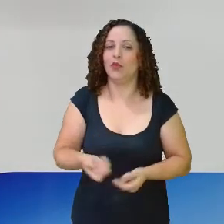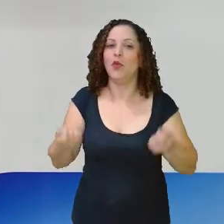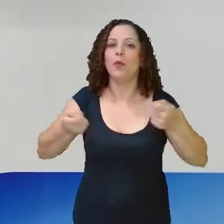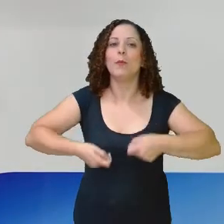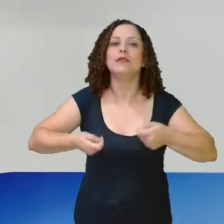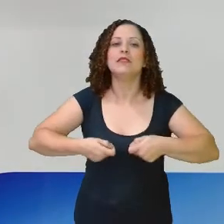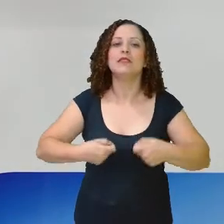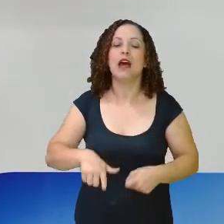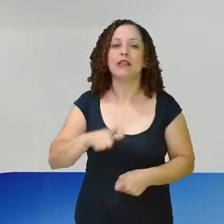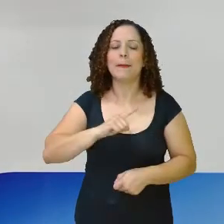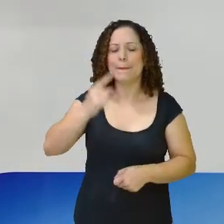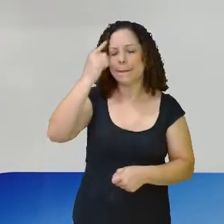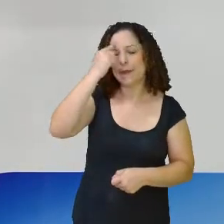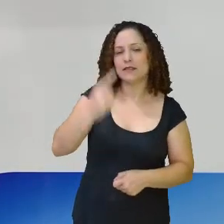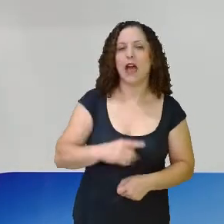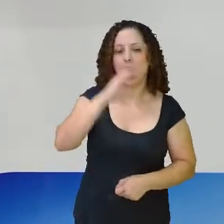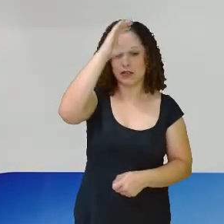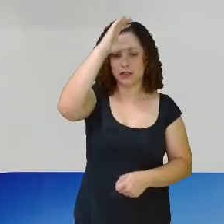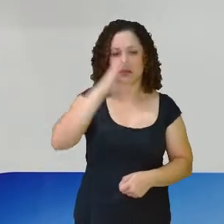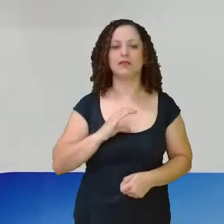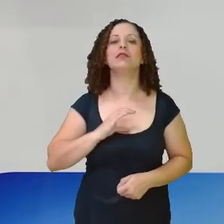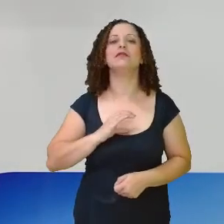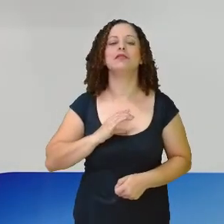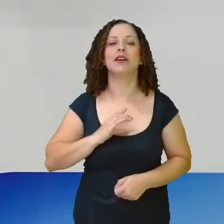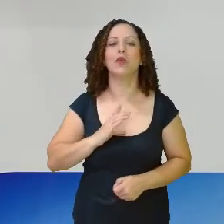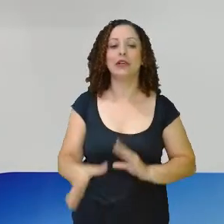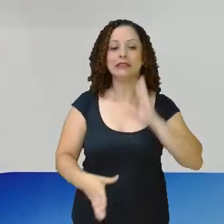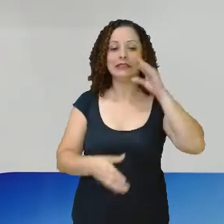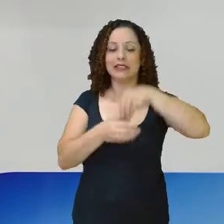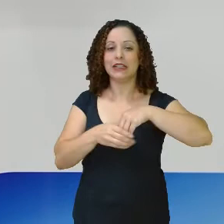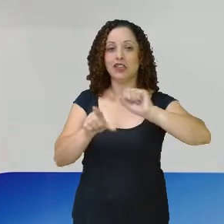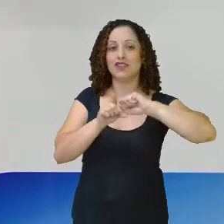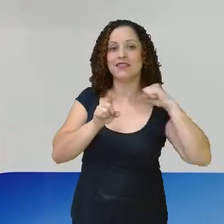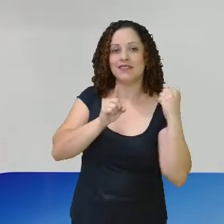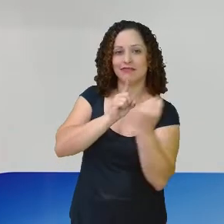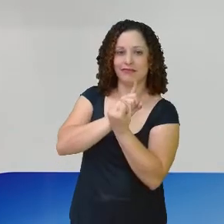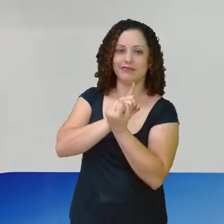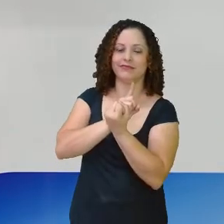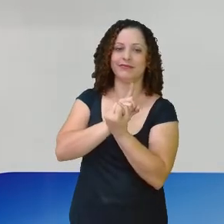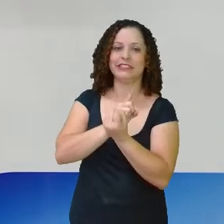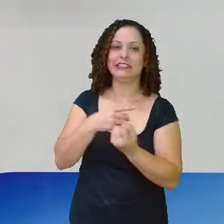como cidadão, como pessoa da nossa sociedade e vai